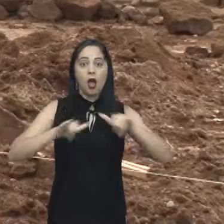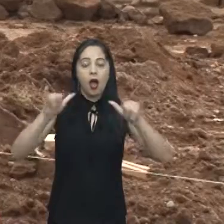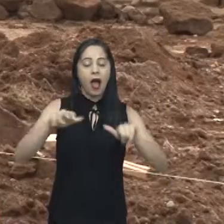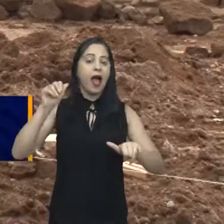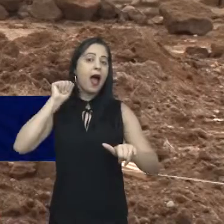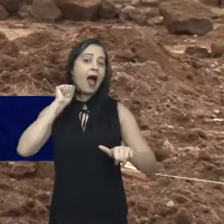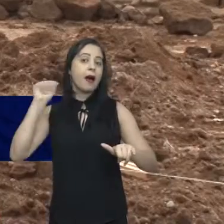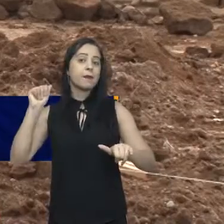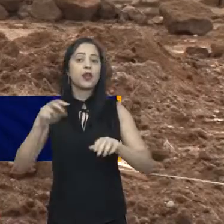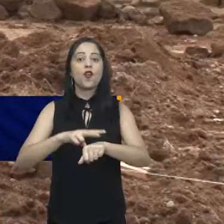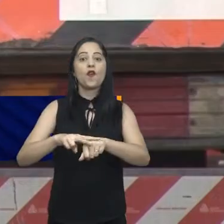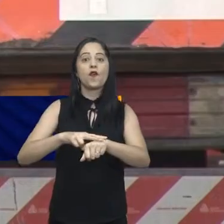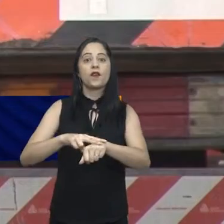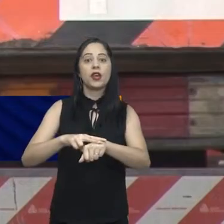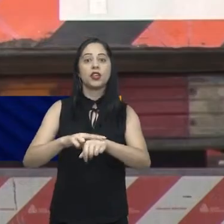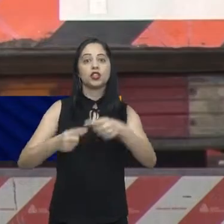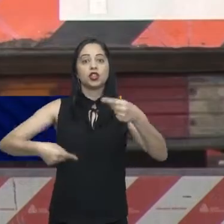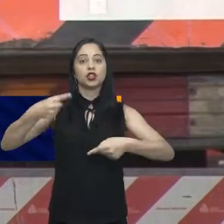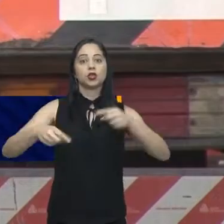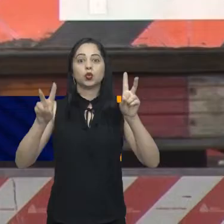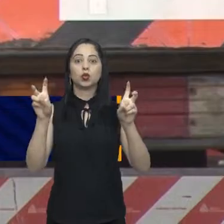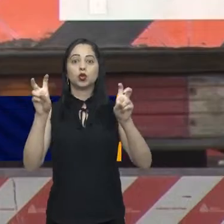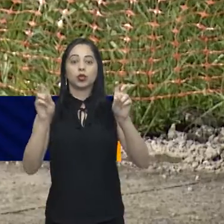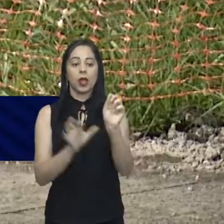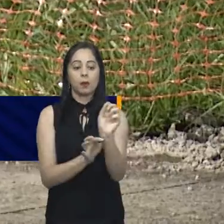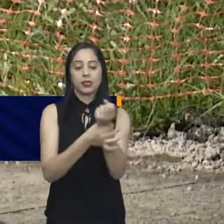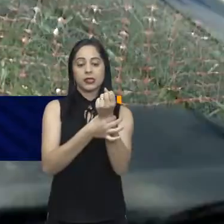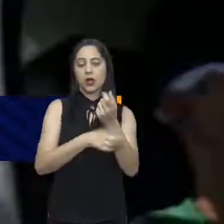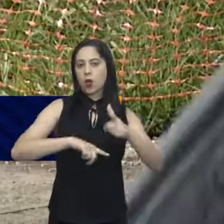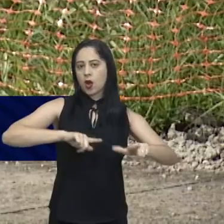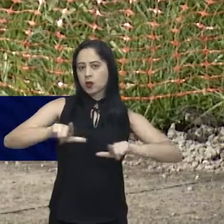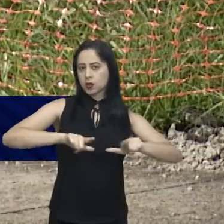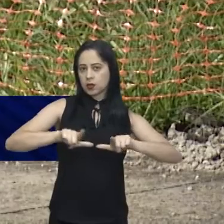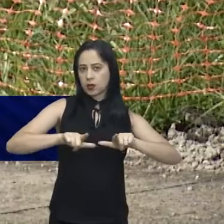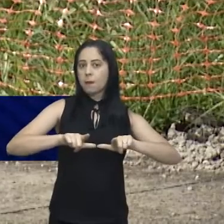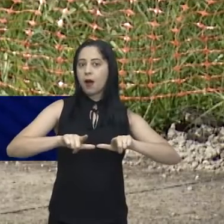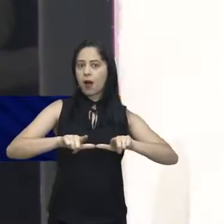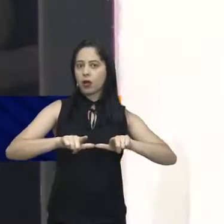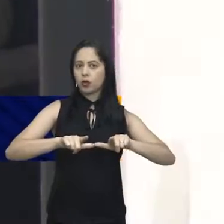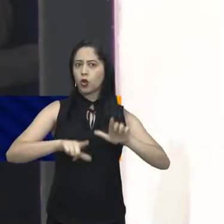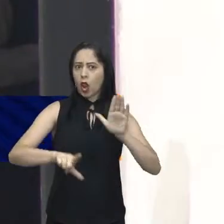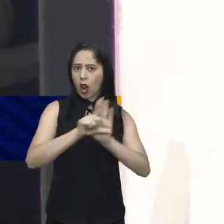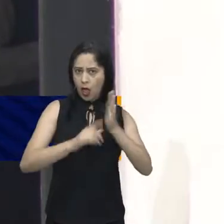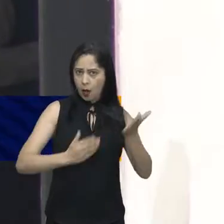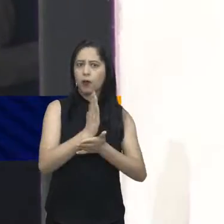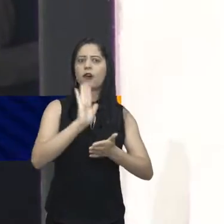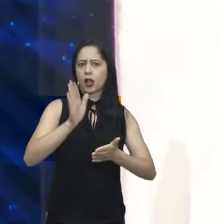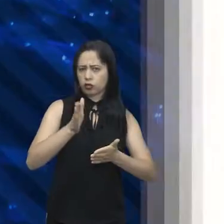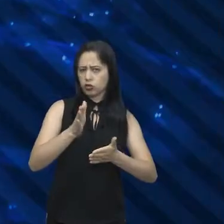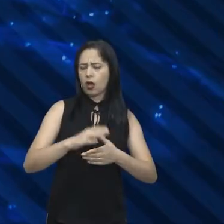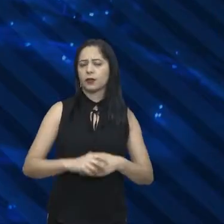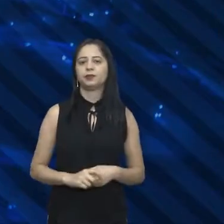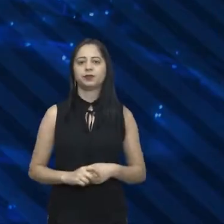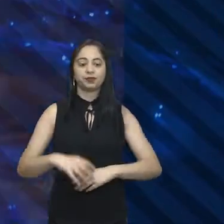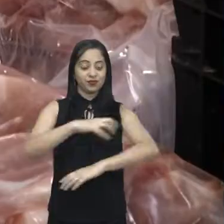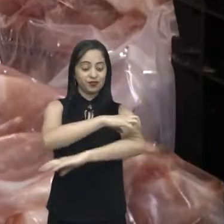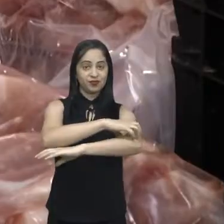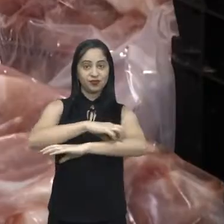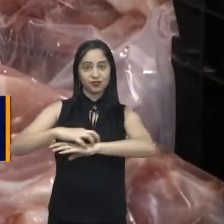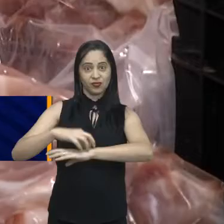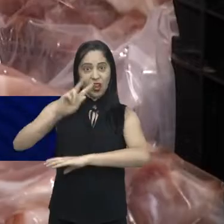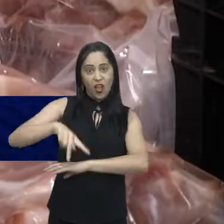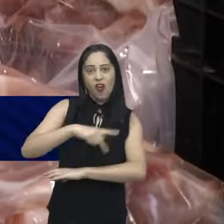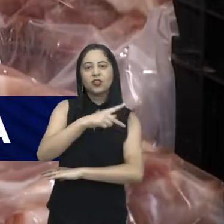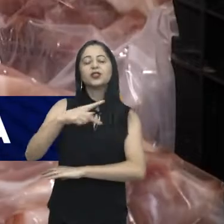Campanha Abril Verde discute a importância da segurança no trabalho. Este tema também é foco de uma lei aprovada pelos vereadores. Agropolo